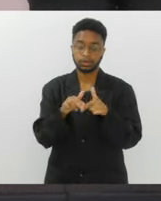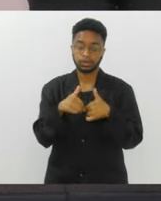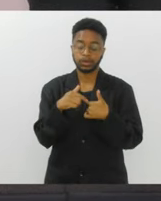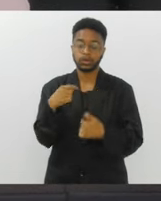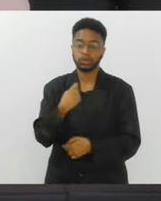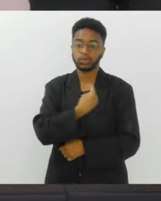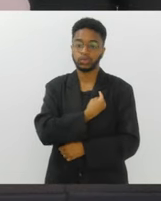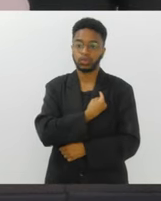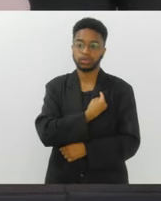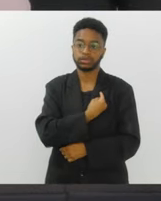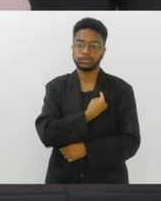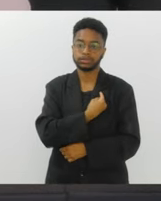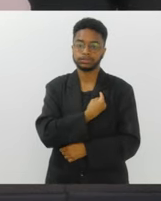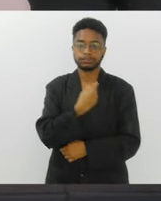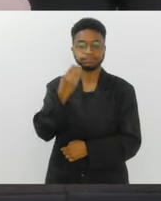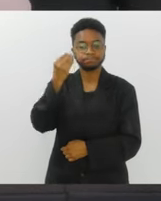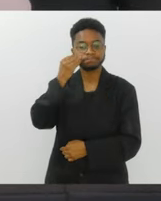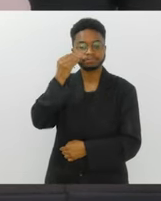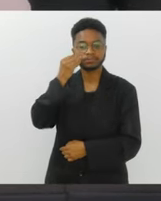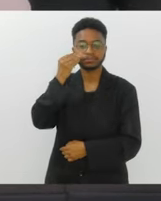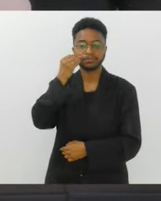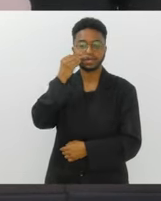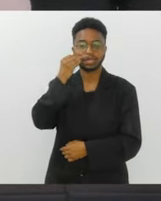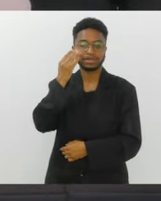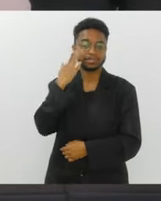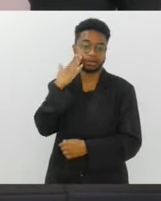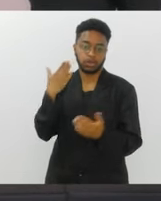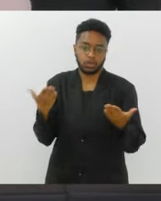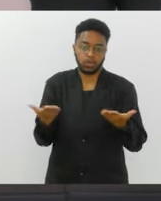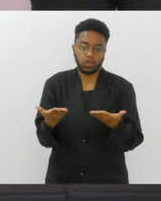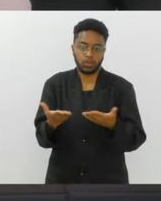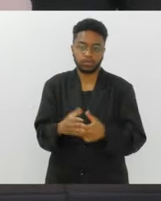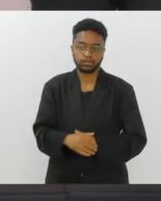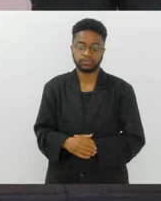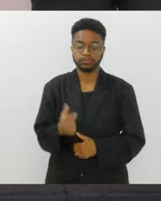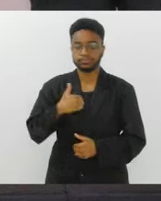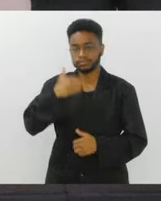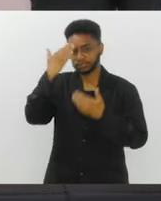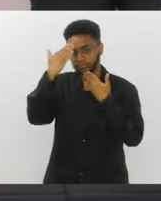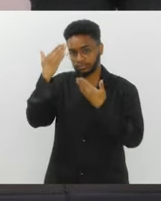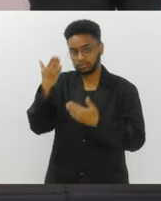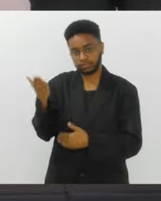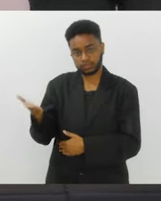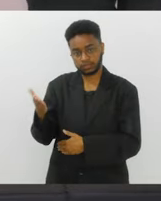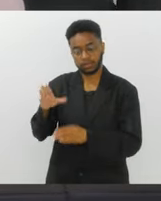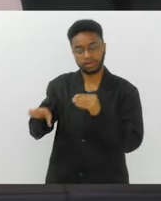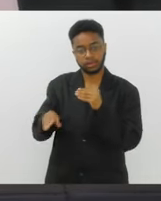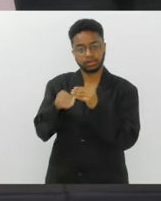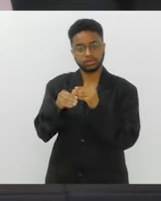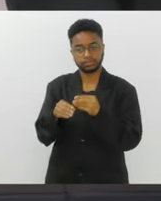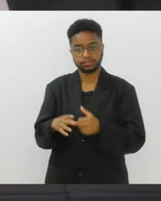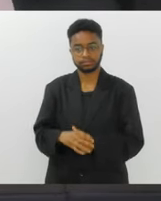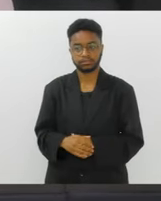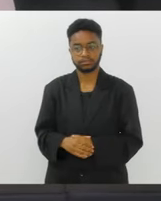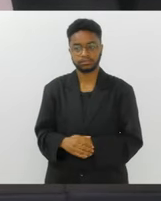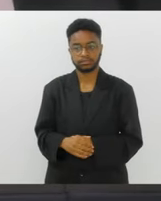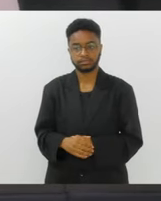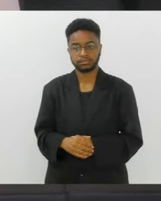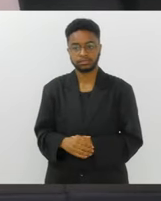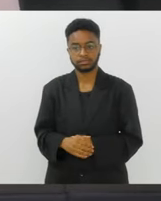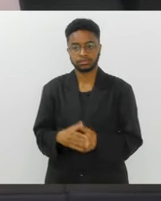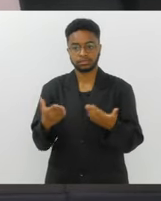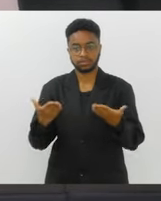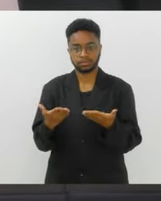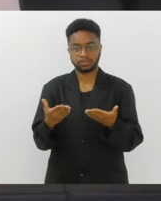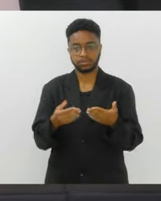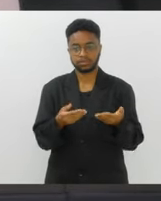está buscando ouvir aqui nessa audiência pública. Agradeço a sua contribuição e arguo ao